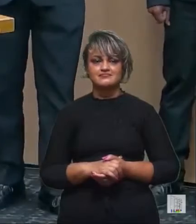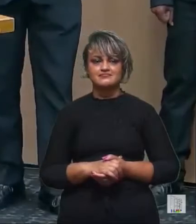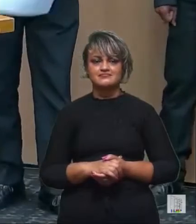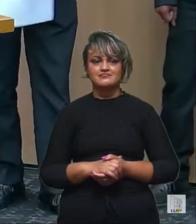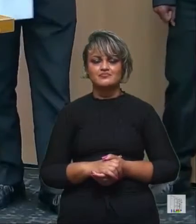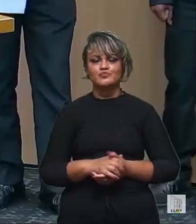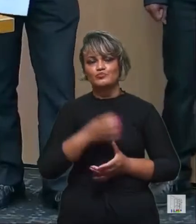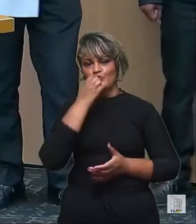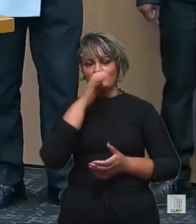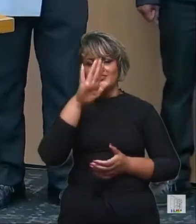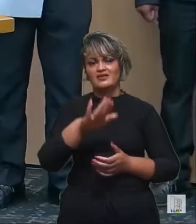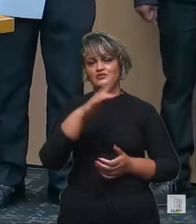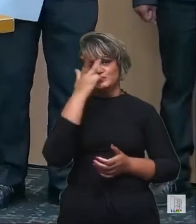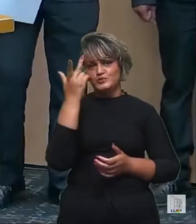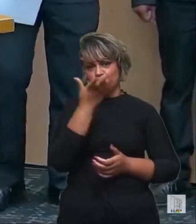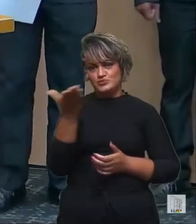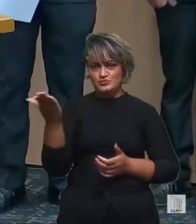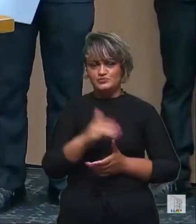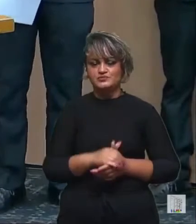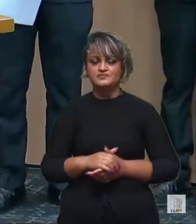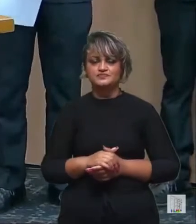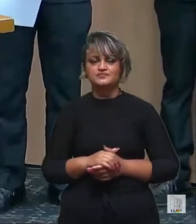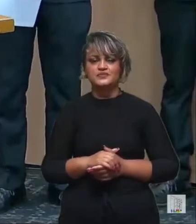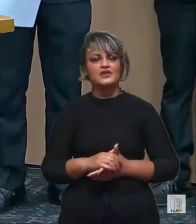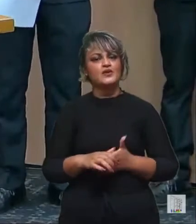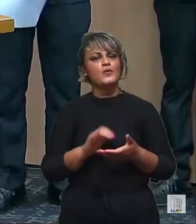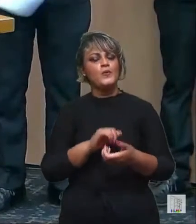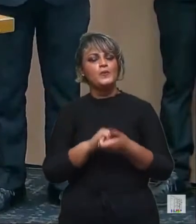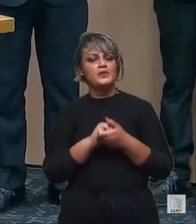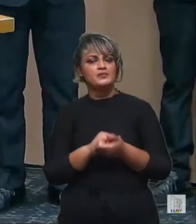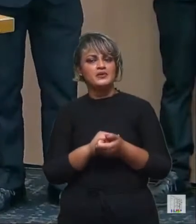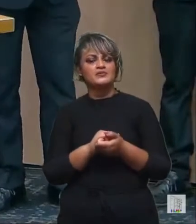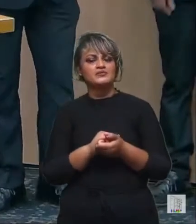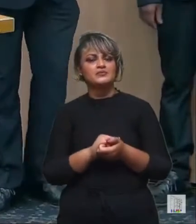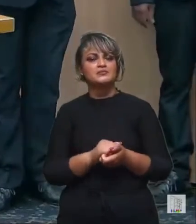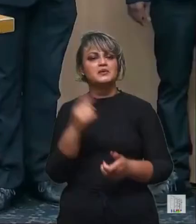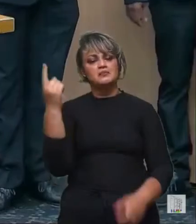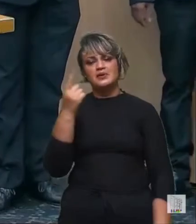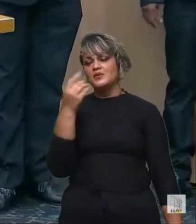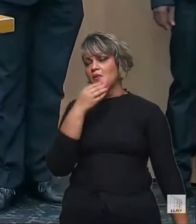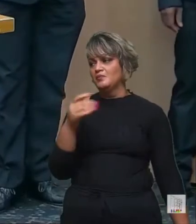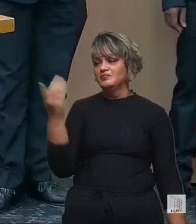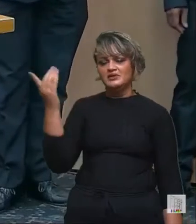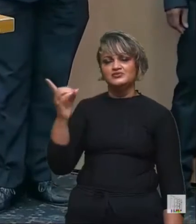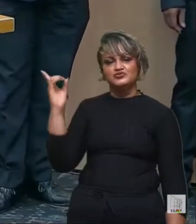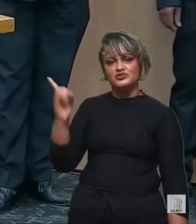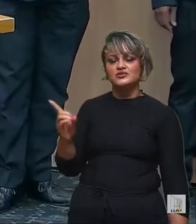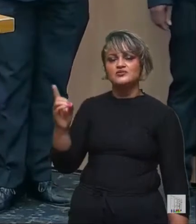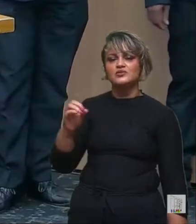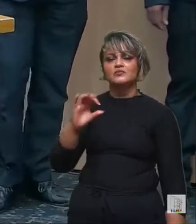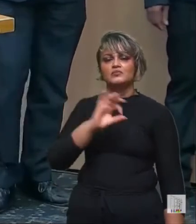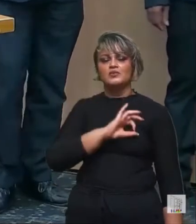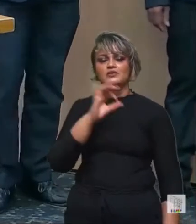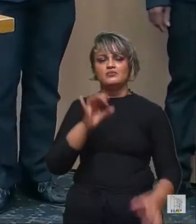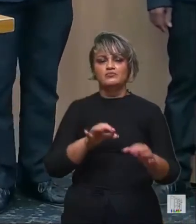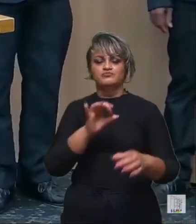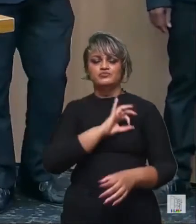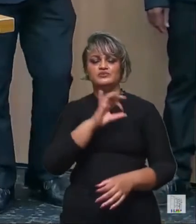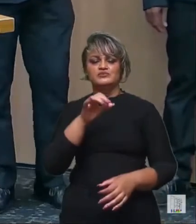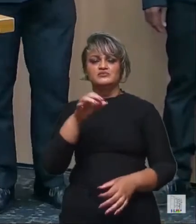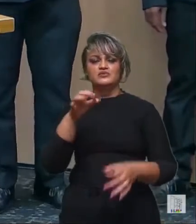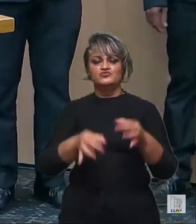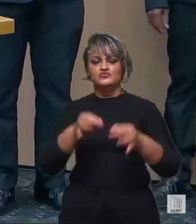Boa tarde a todas e a todos. Cumprimento, em primeiro lugar, o diretor nacional da Polícia Judiciária de